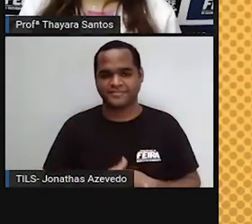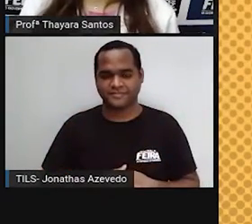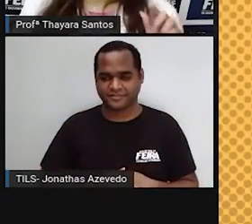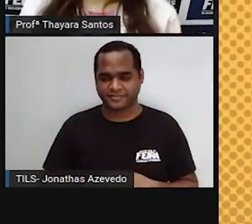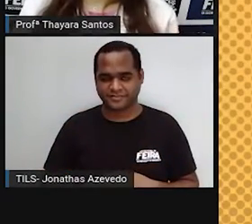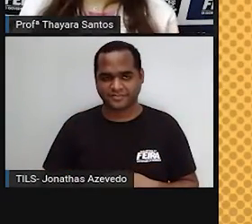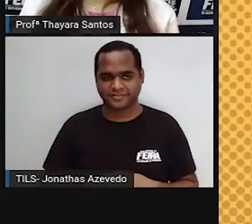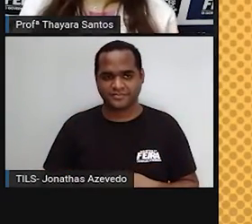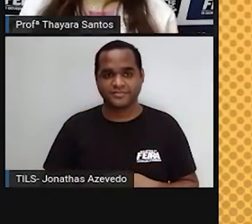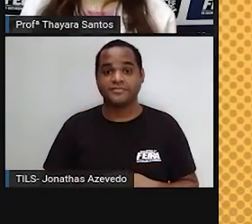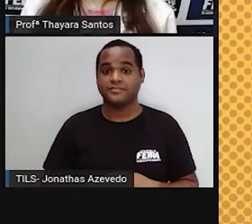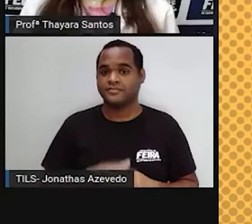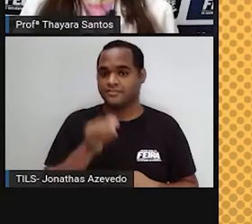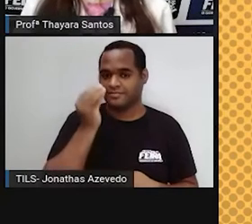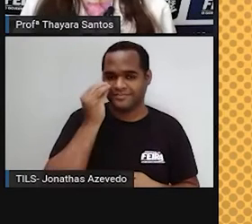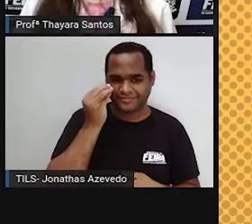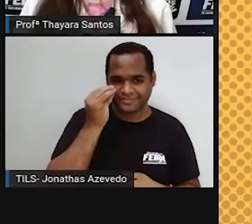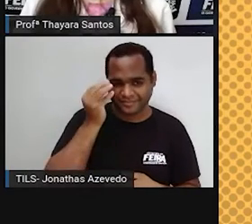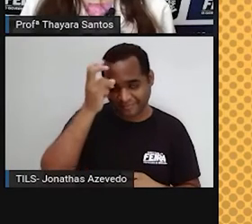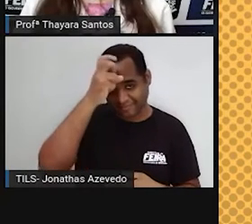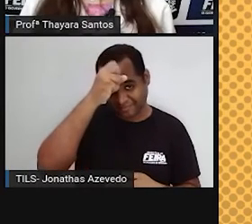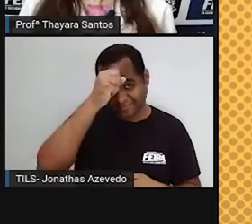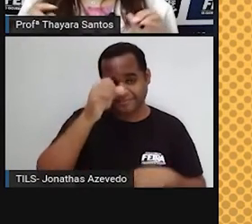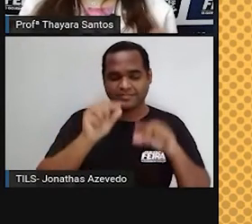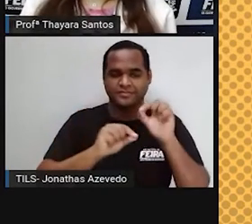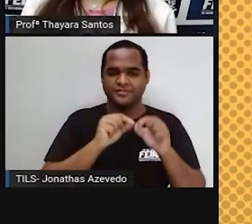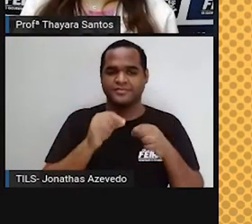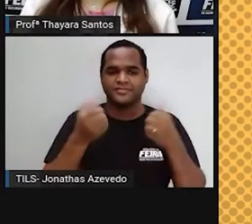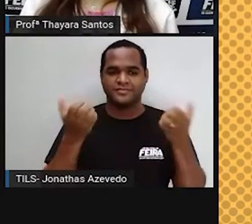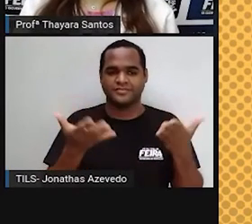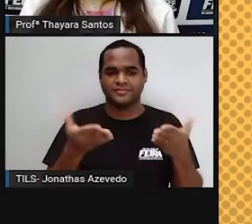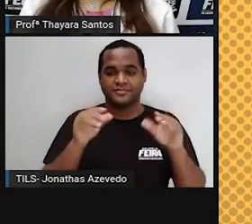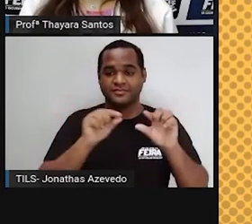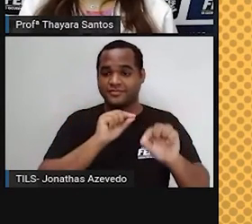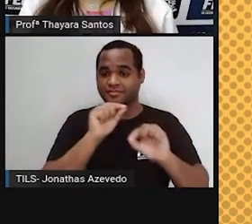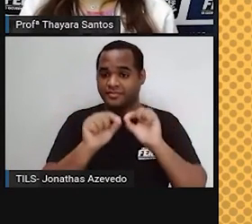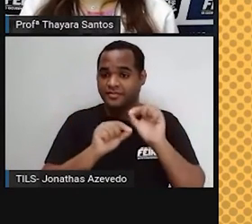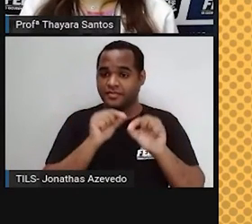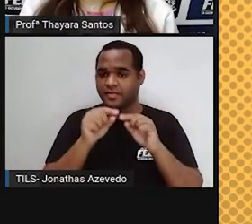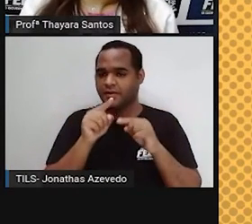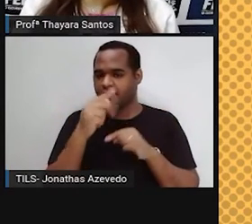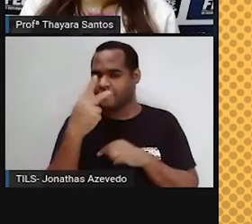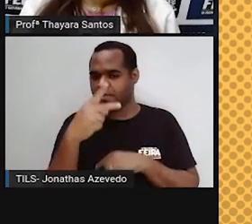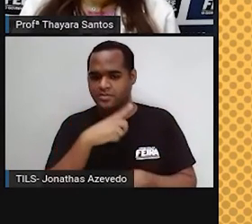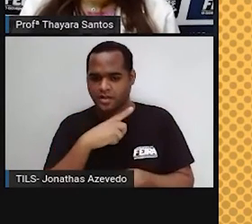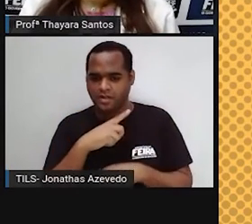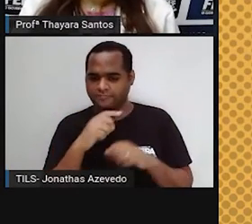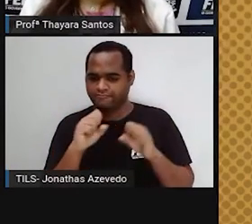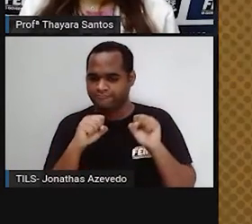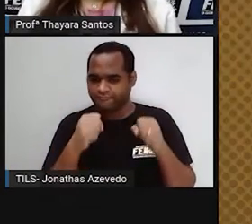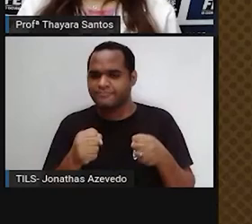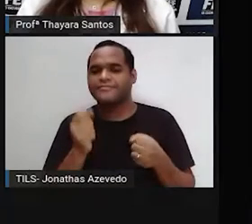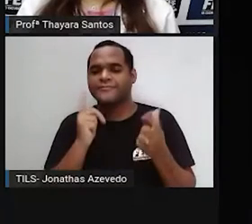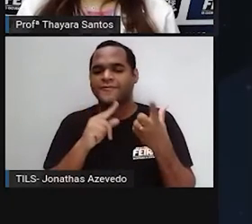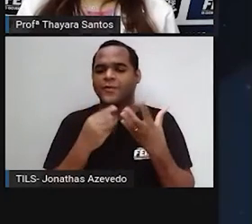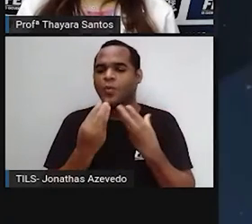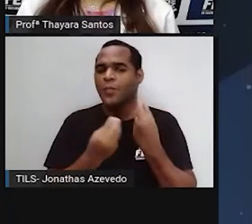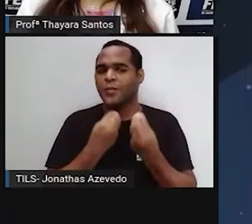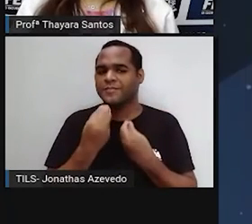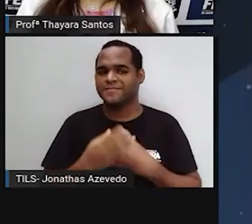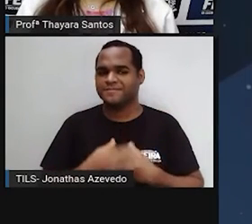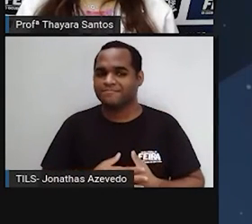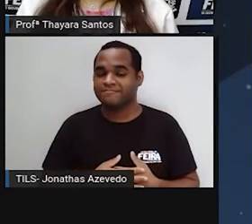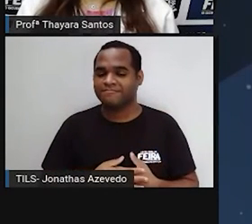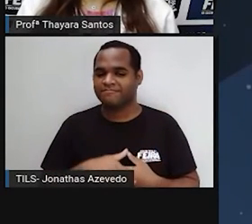Então, vamos testar o que a gente aprendeu até aqui nessa aula? E eu sei que esse é o momento que vocês aí do outro lado mais curtem, né? E para isso,